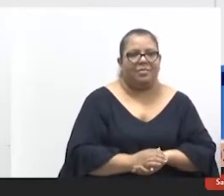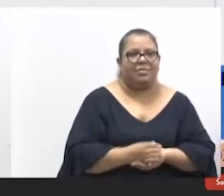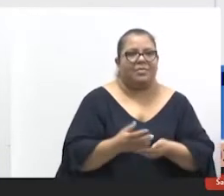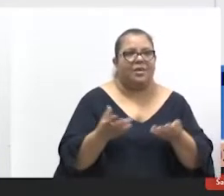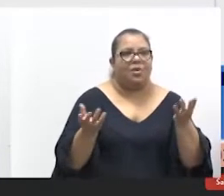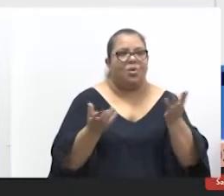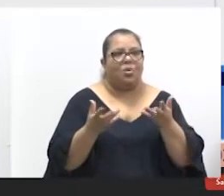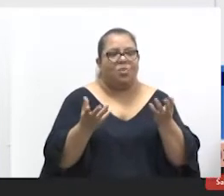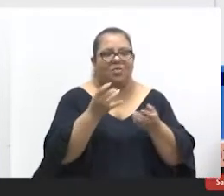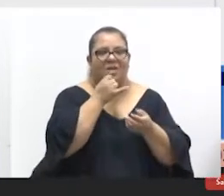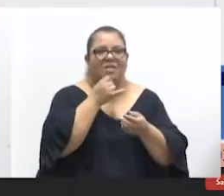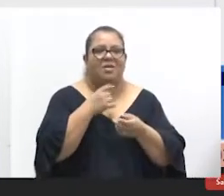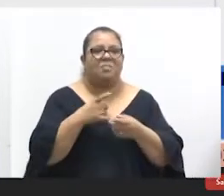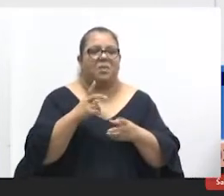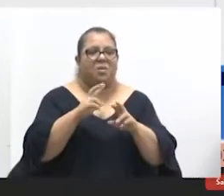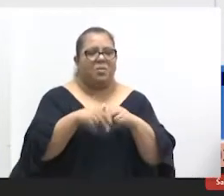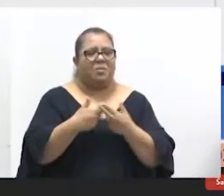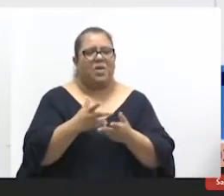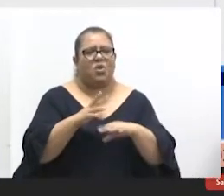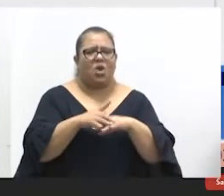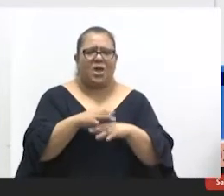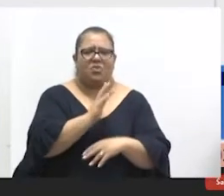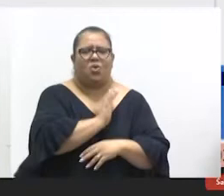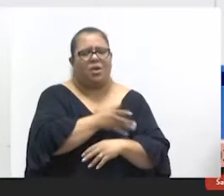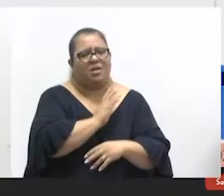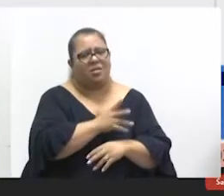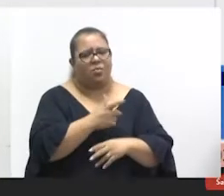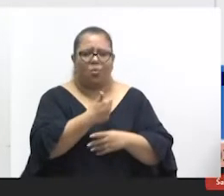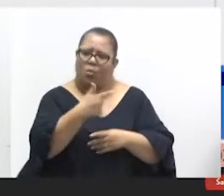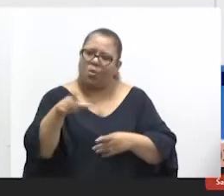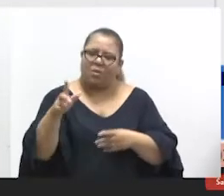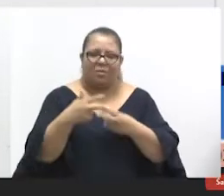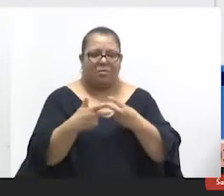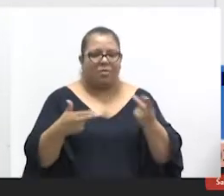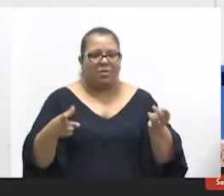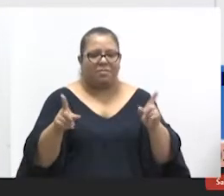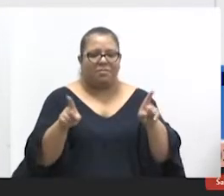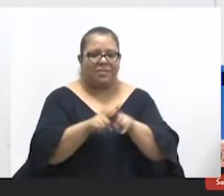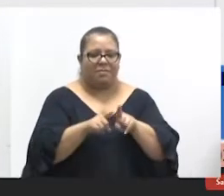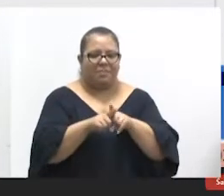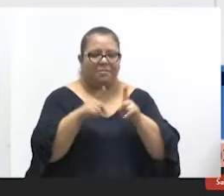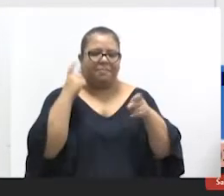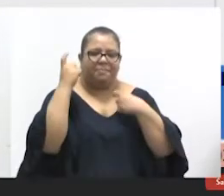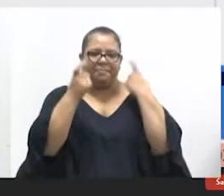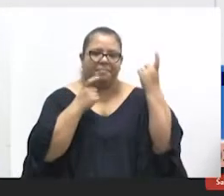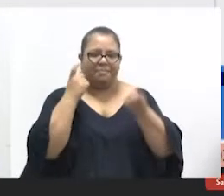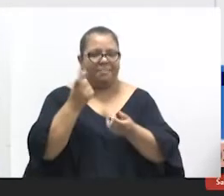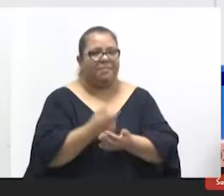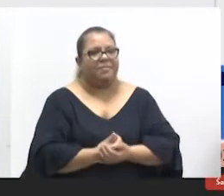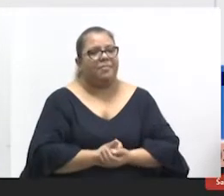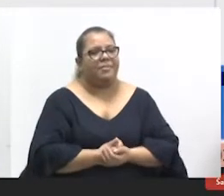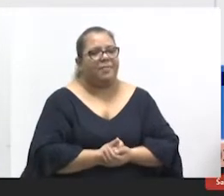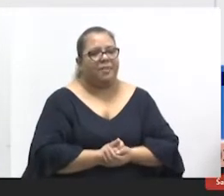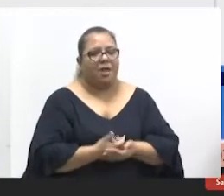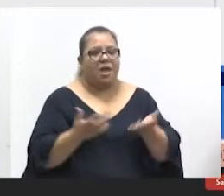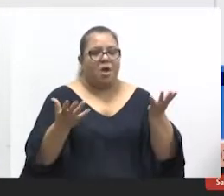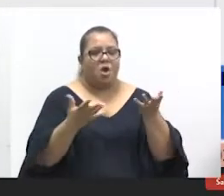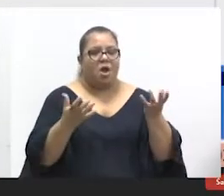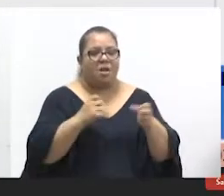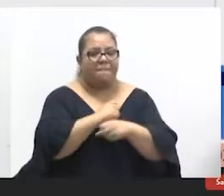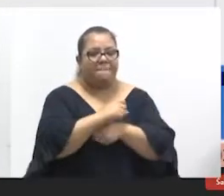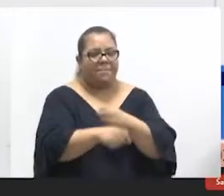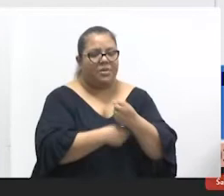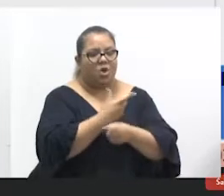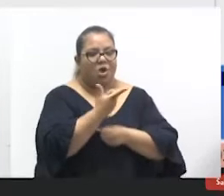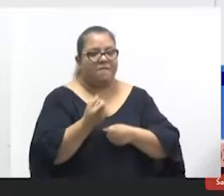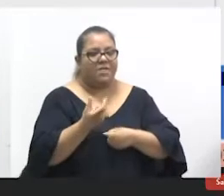extrapolar para doenças cardiovasculares e outras condições que também nos preocupam. Quando chega em 2021, a gente